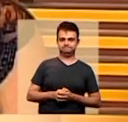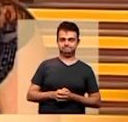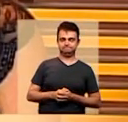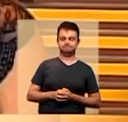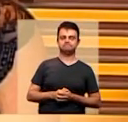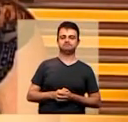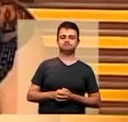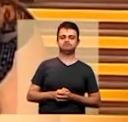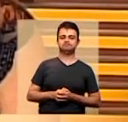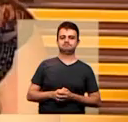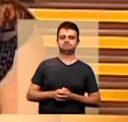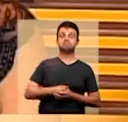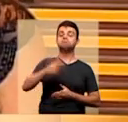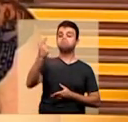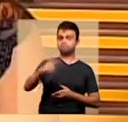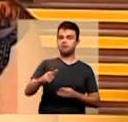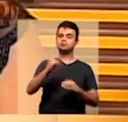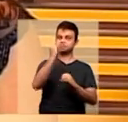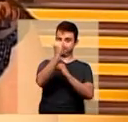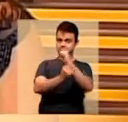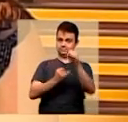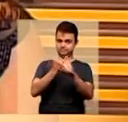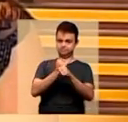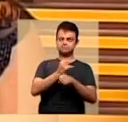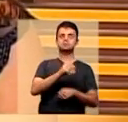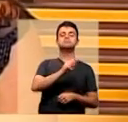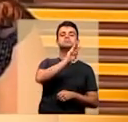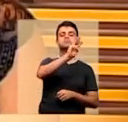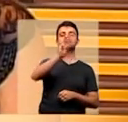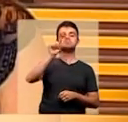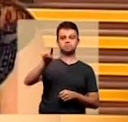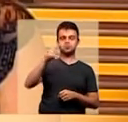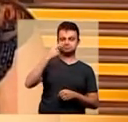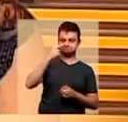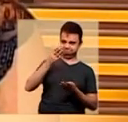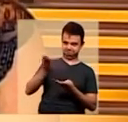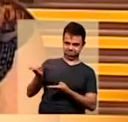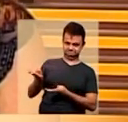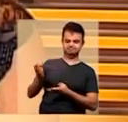99153 5806. E também pelo site